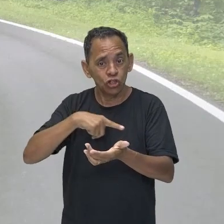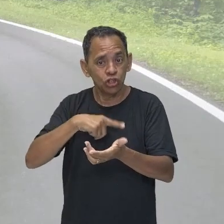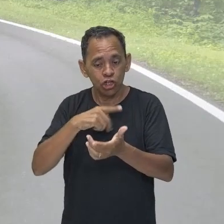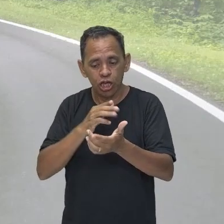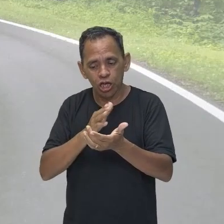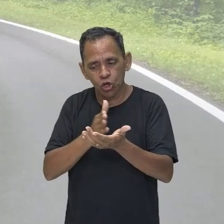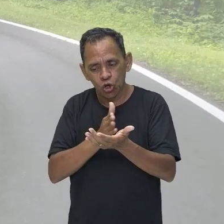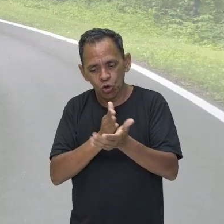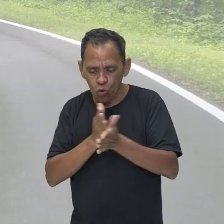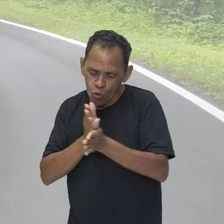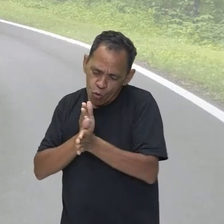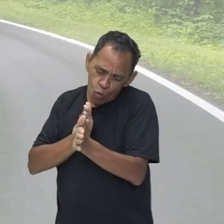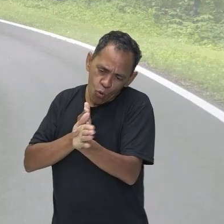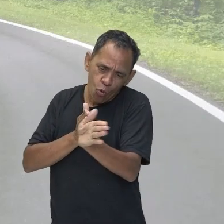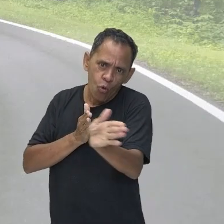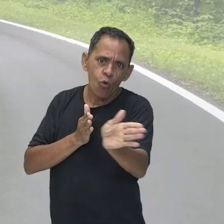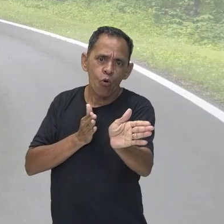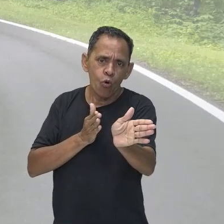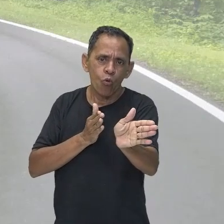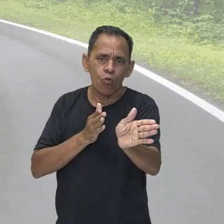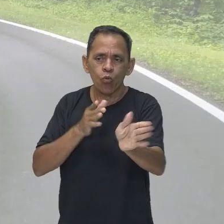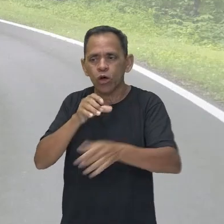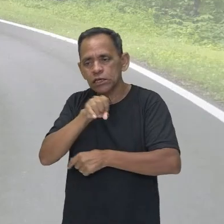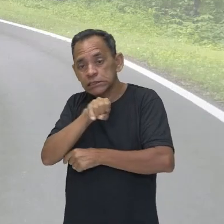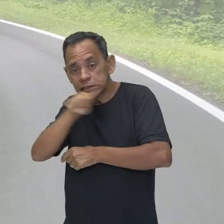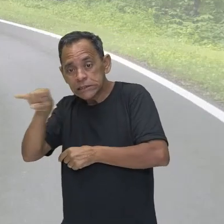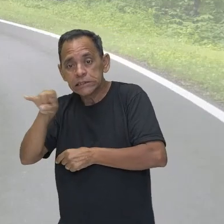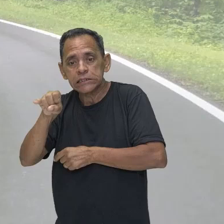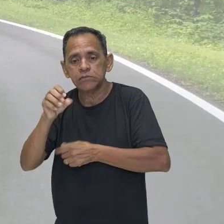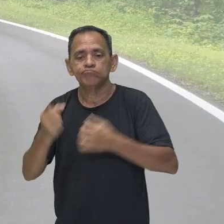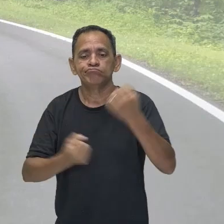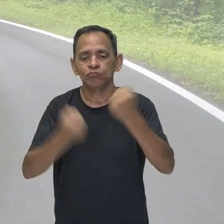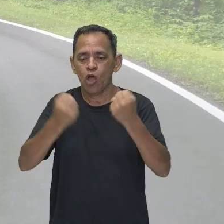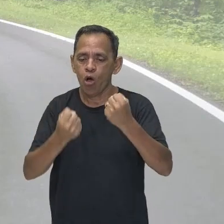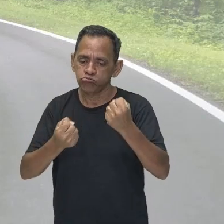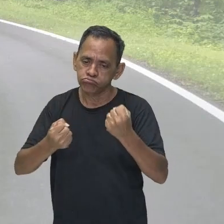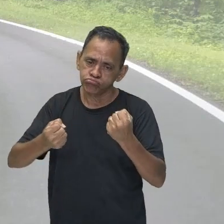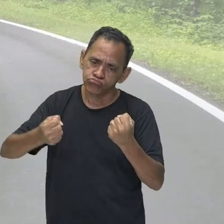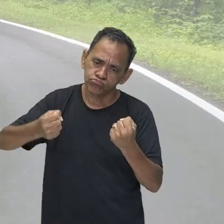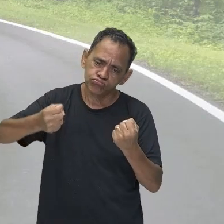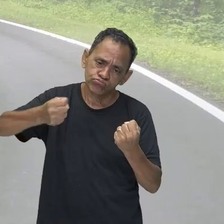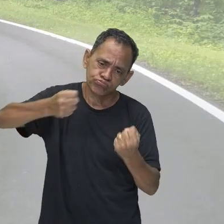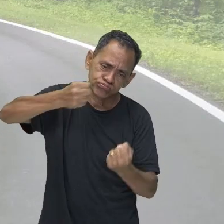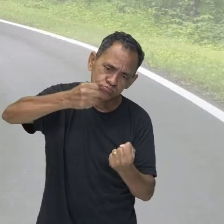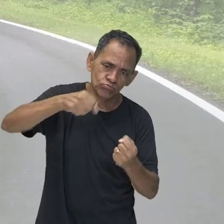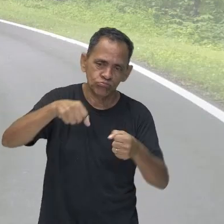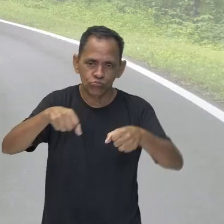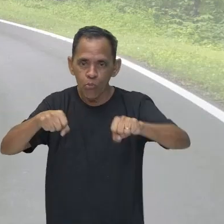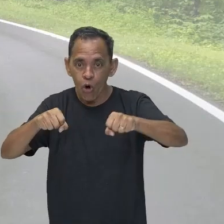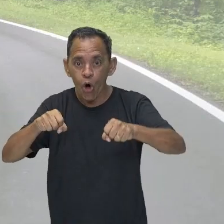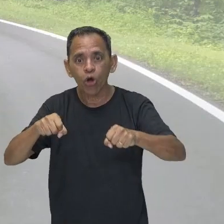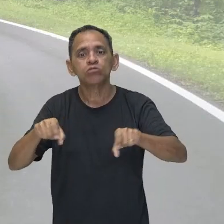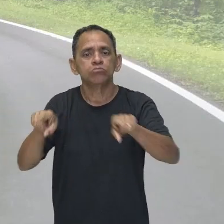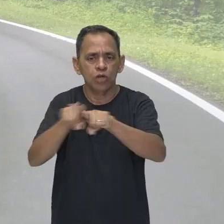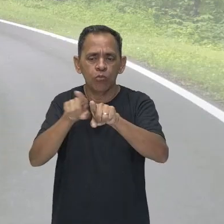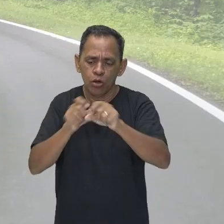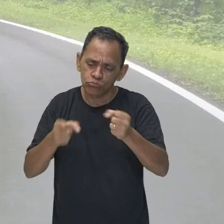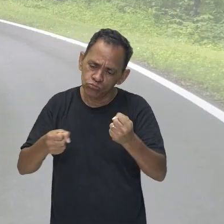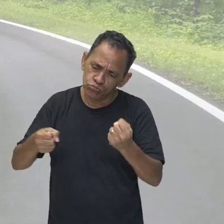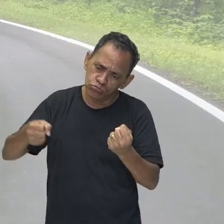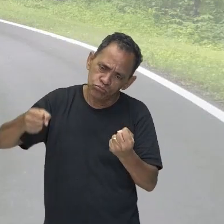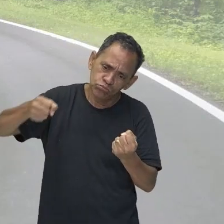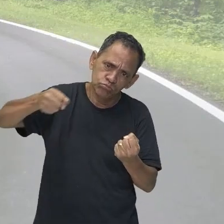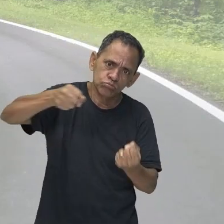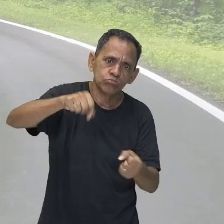passar por essa estrada vai fazer uma espécie de curva, não é? Você já deve, por exemplo, então ter visto a roda gigante.